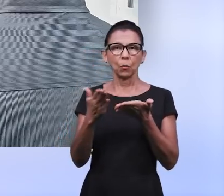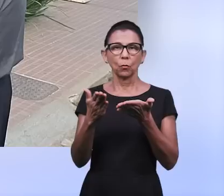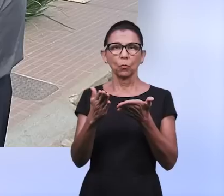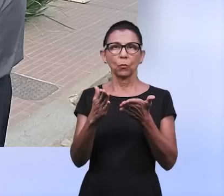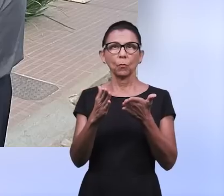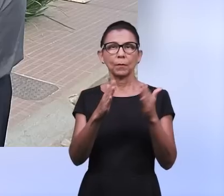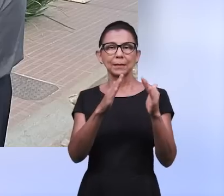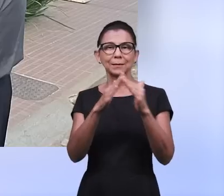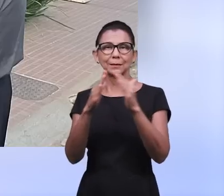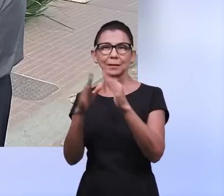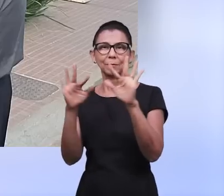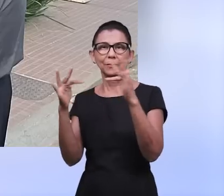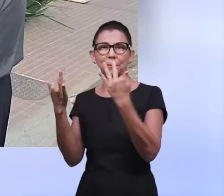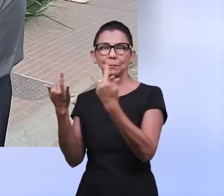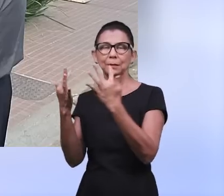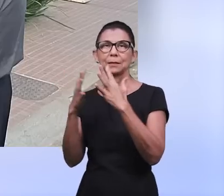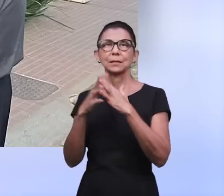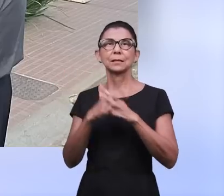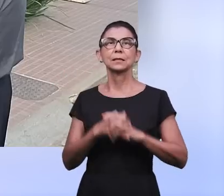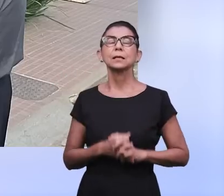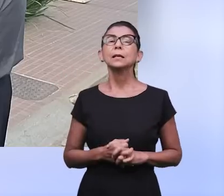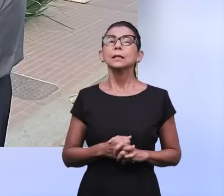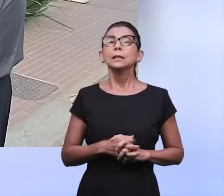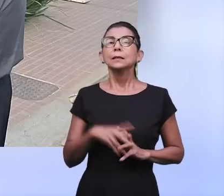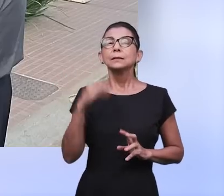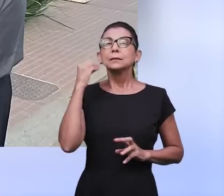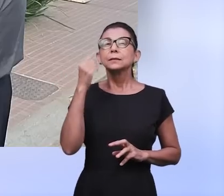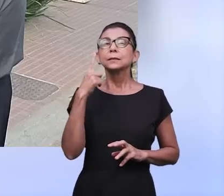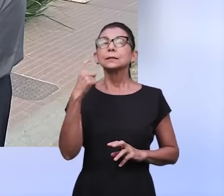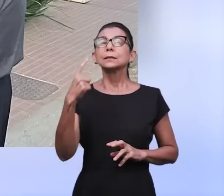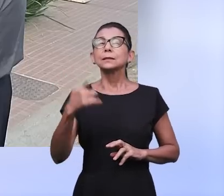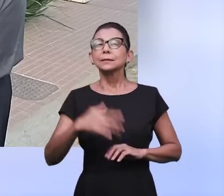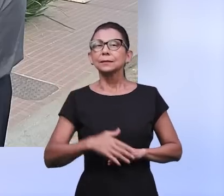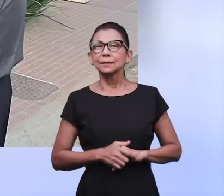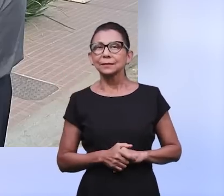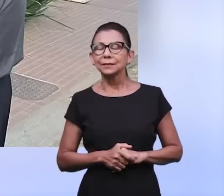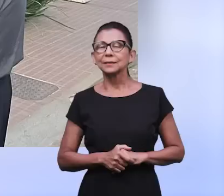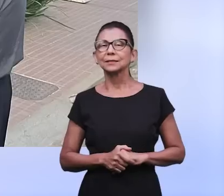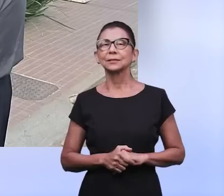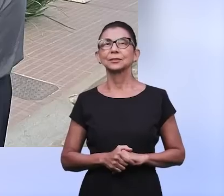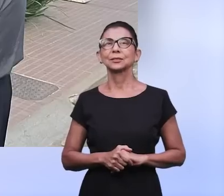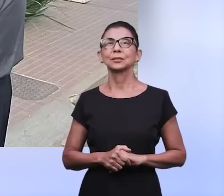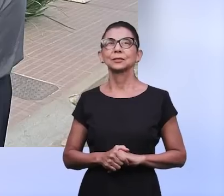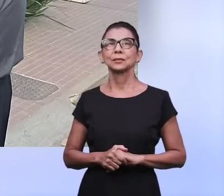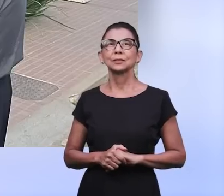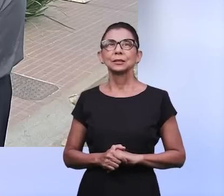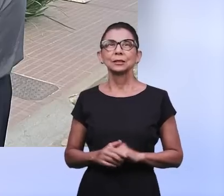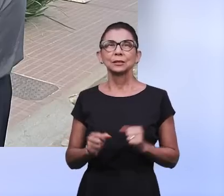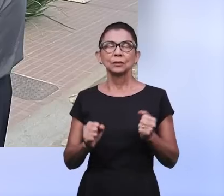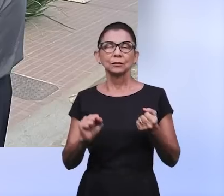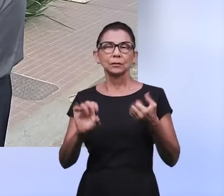lares, onde destacamos um fato interessante. Uma vizinha foi tocada pelos louvores e